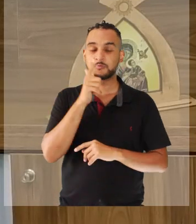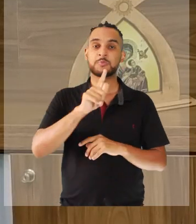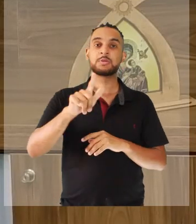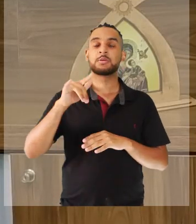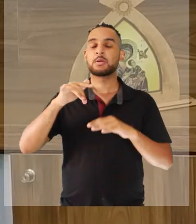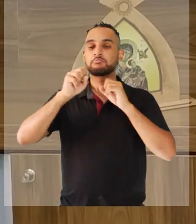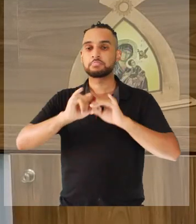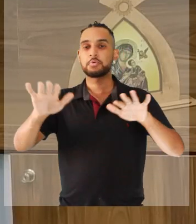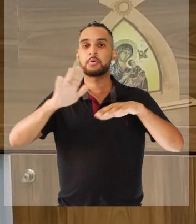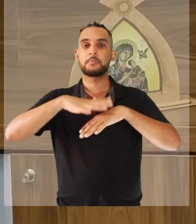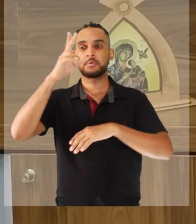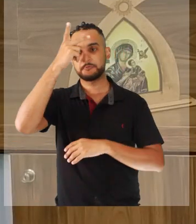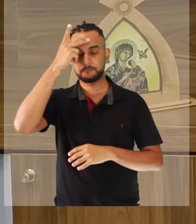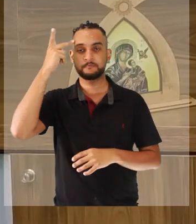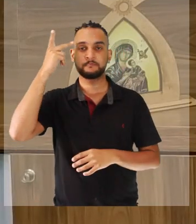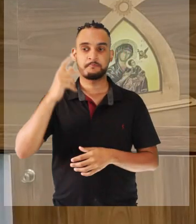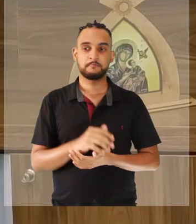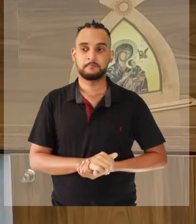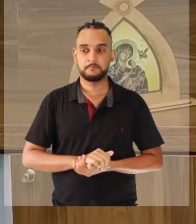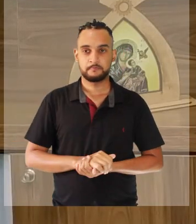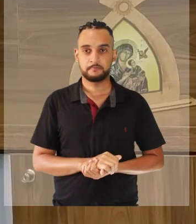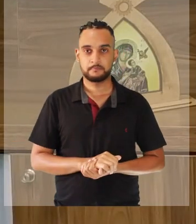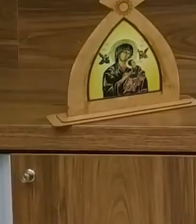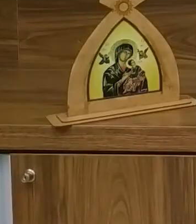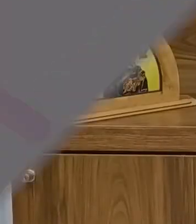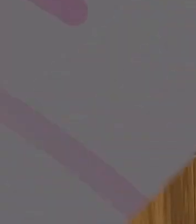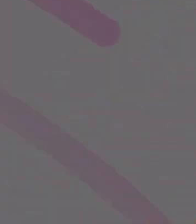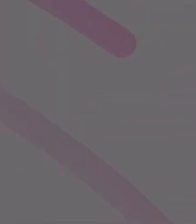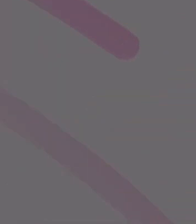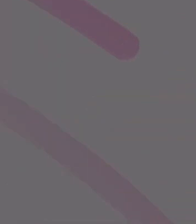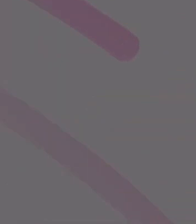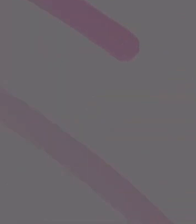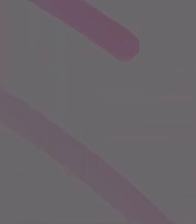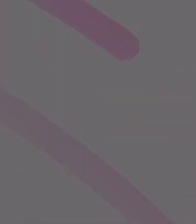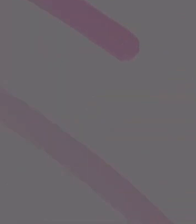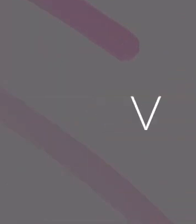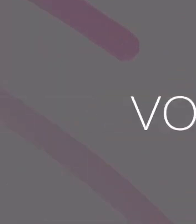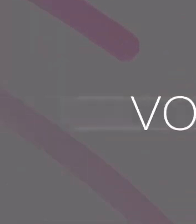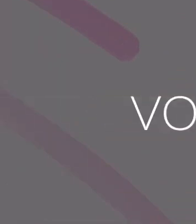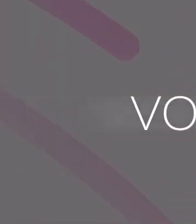sociais, se inscrever no nosso canal e nos ajudar a alcançar mais pessoas.